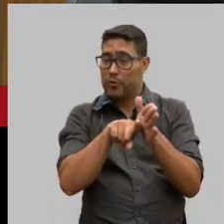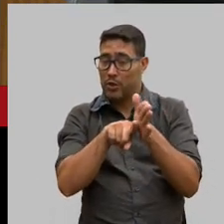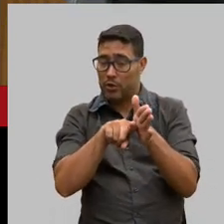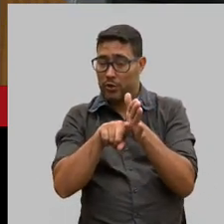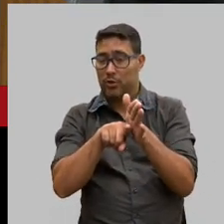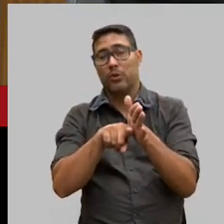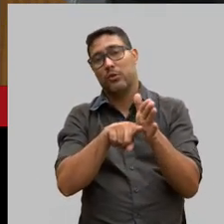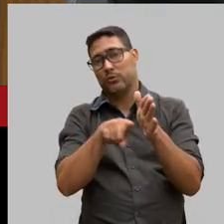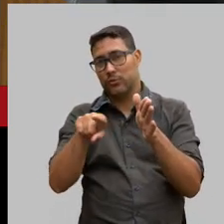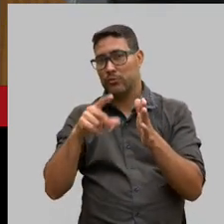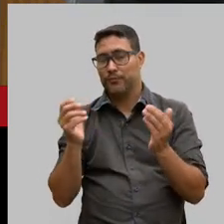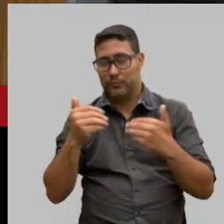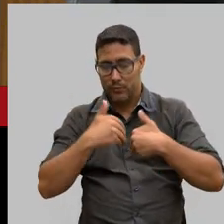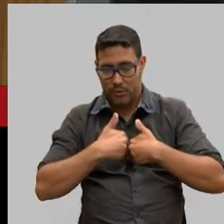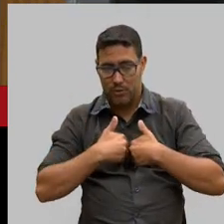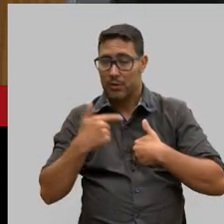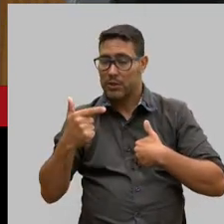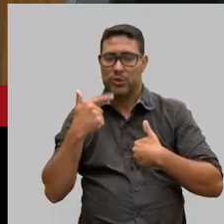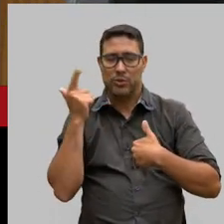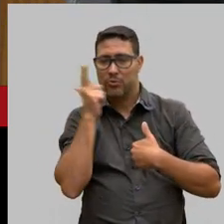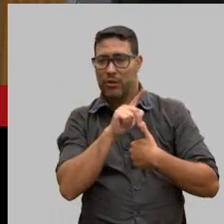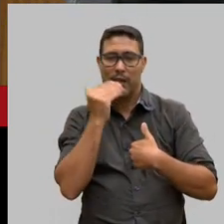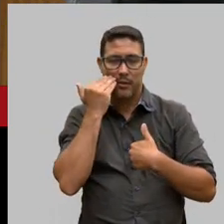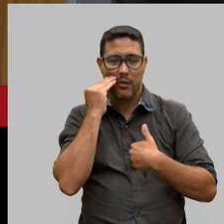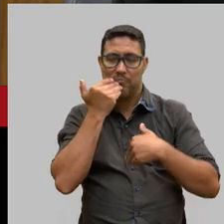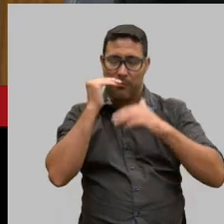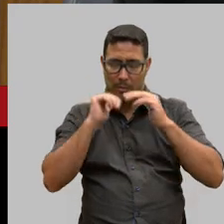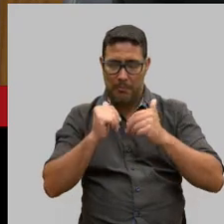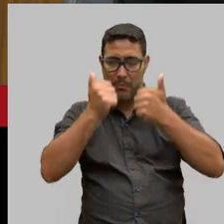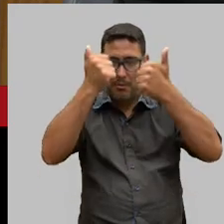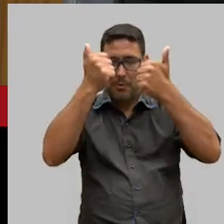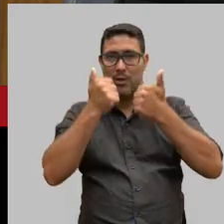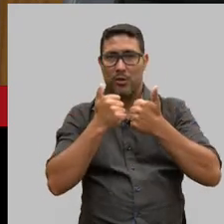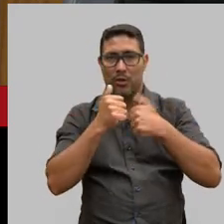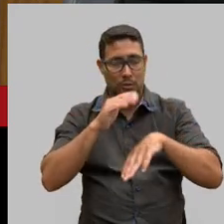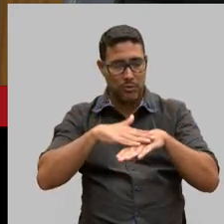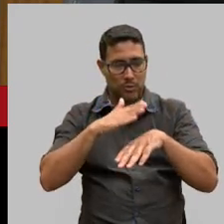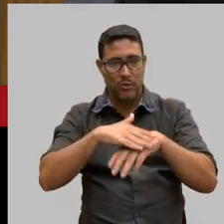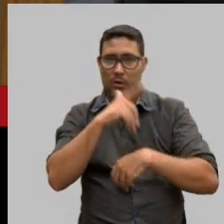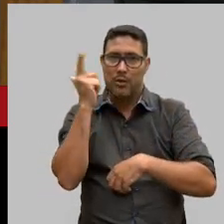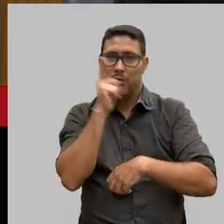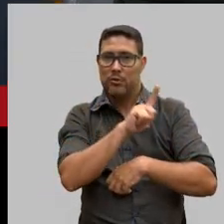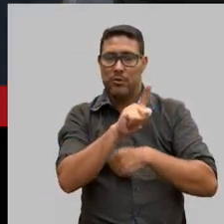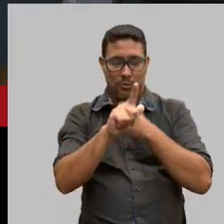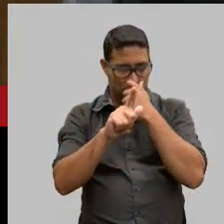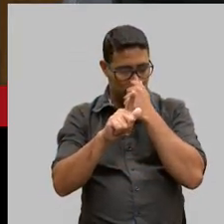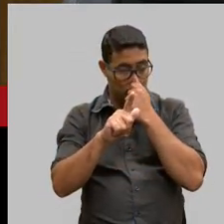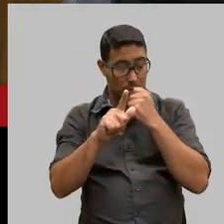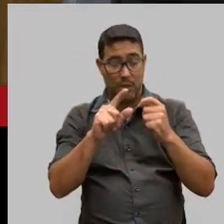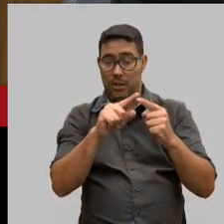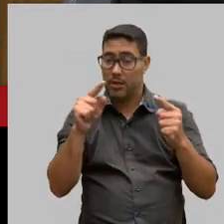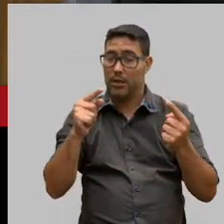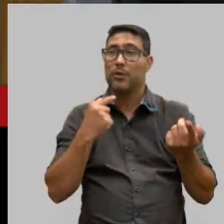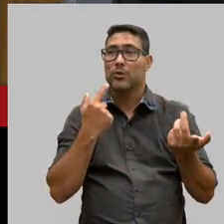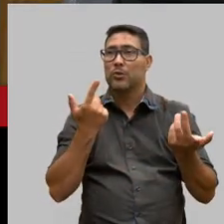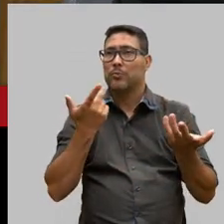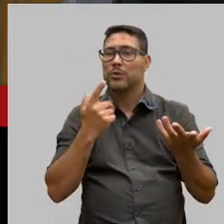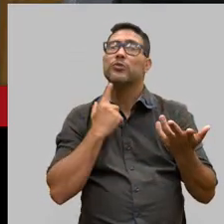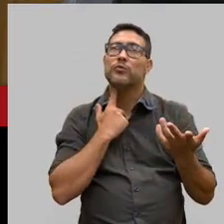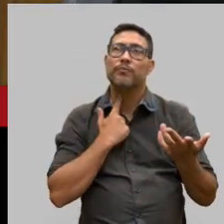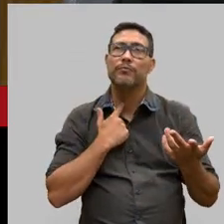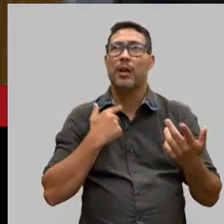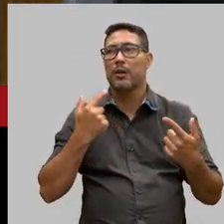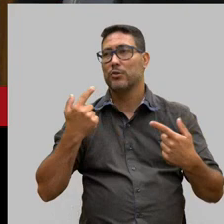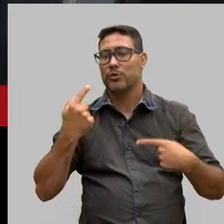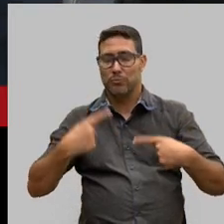melhor e conseguir uma eh uma de vontades políticas e principalmente do